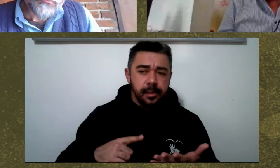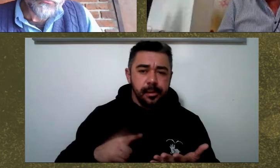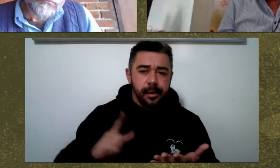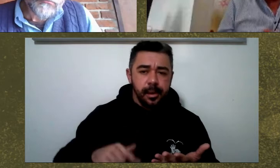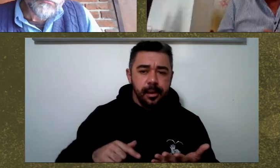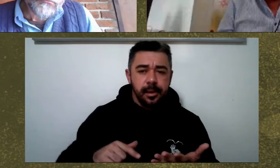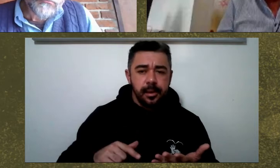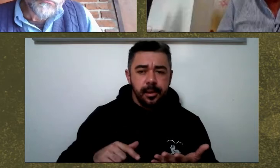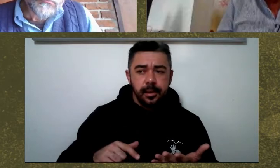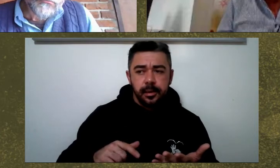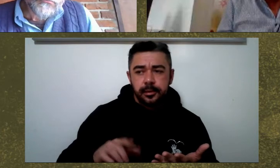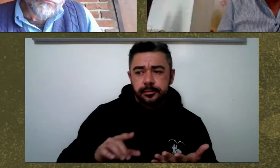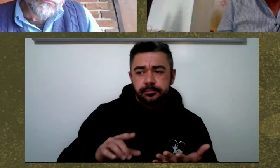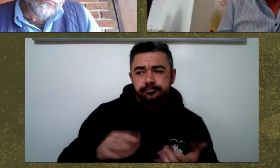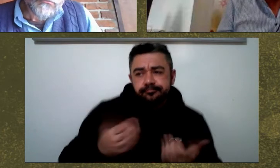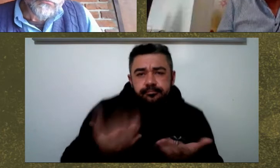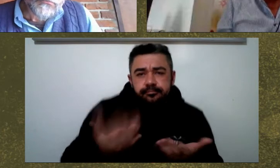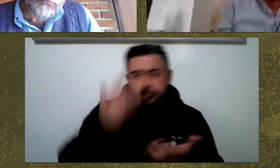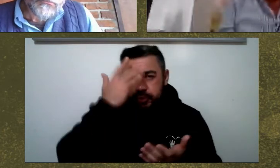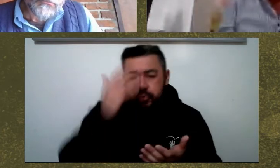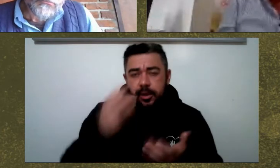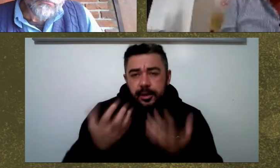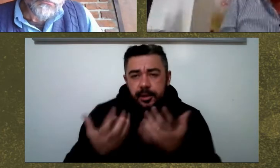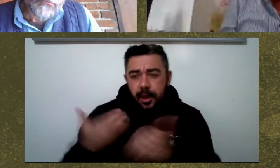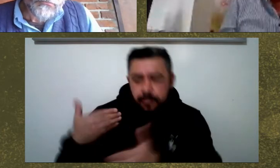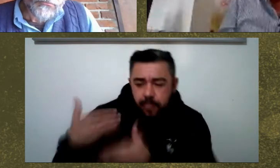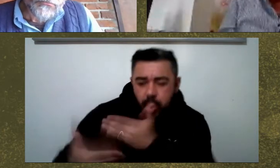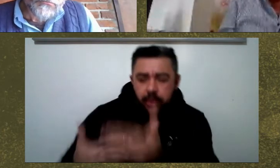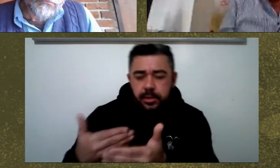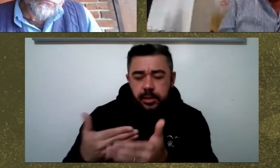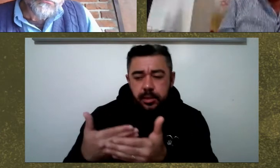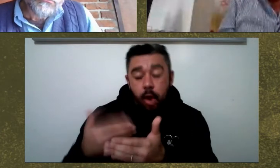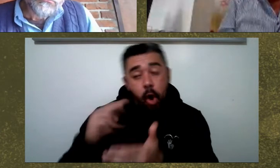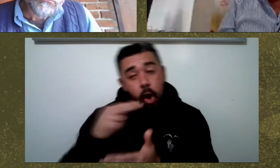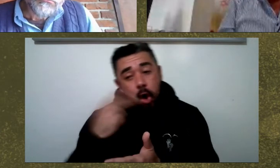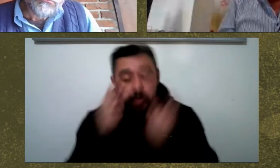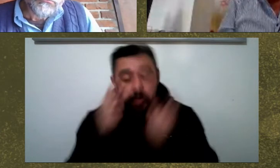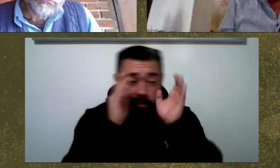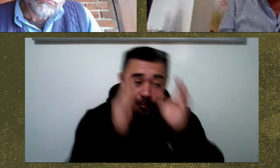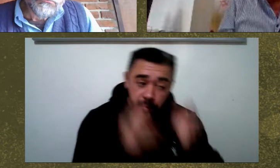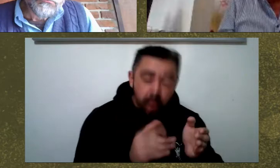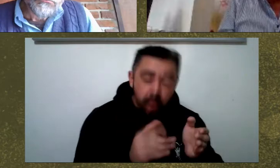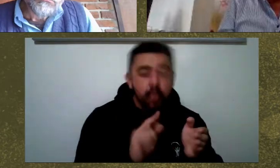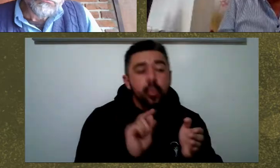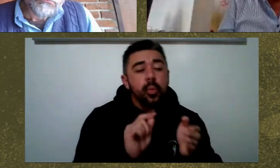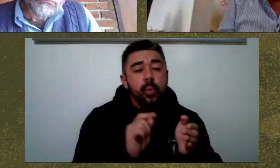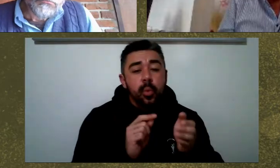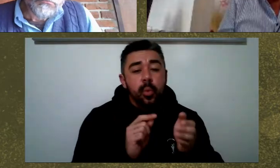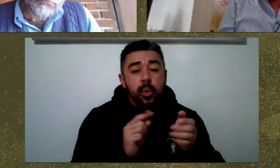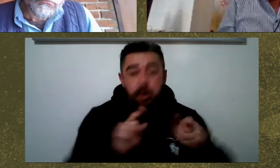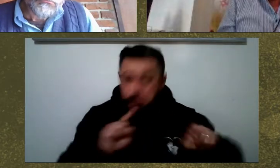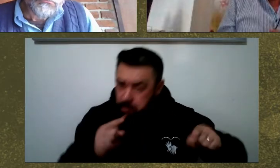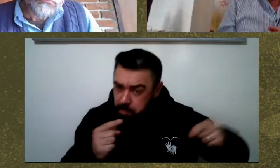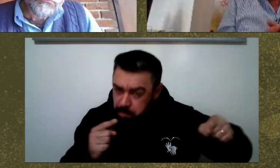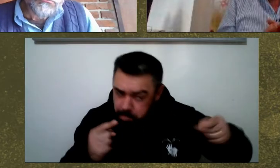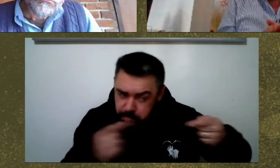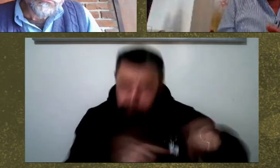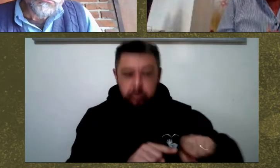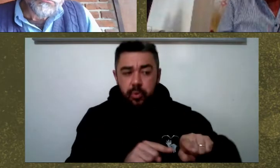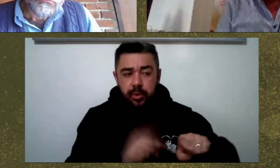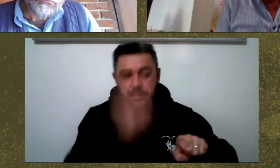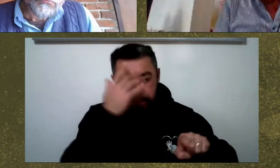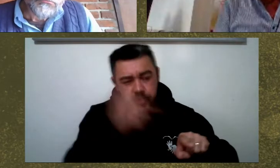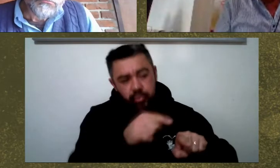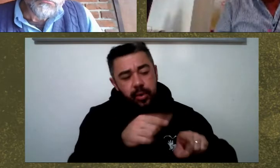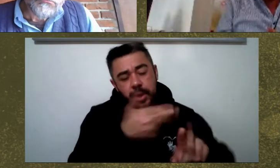centrados na perseguição dos utilizadores, mas